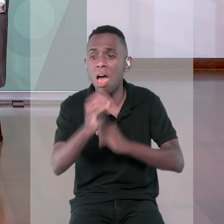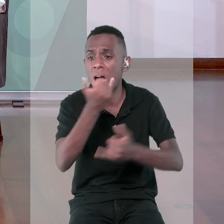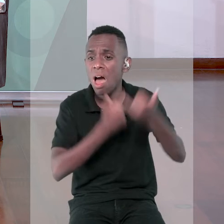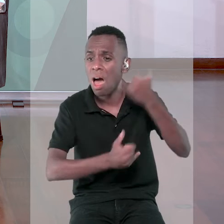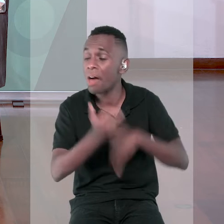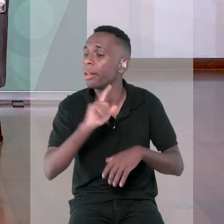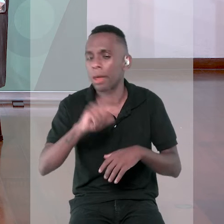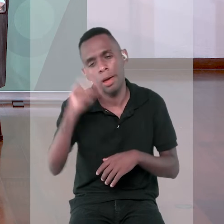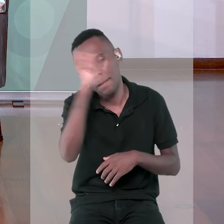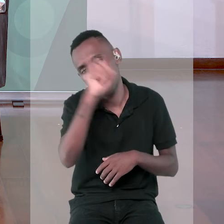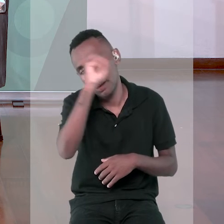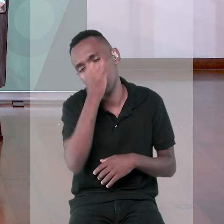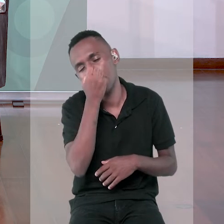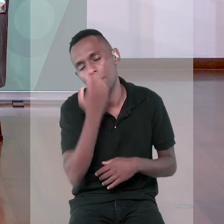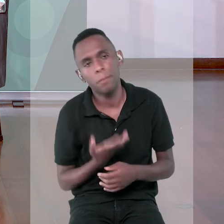bom aprender